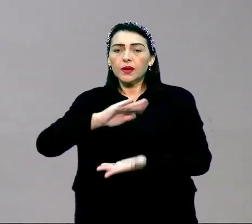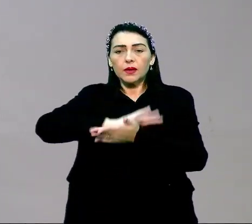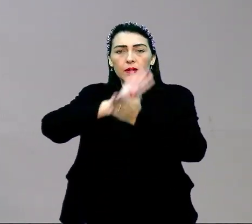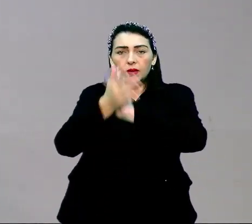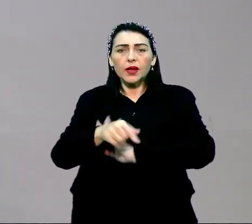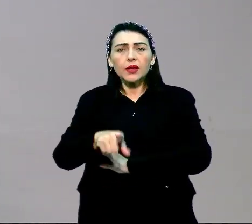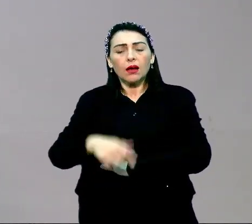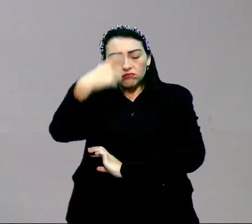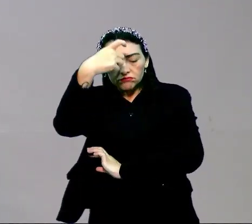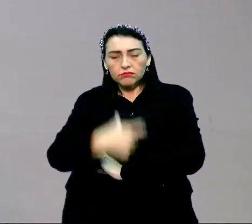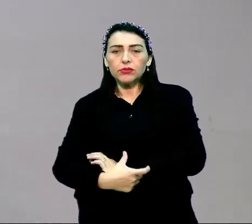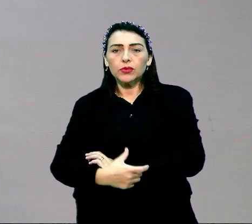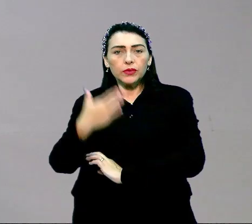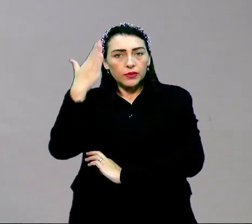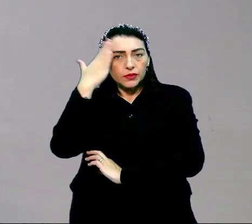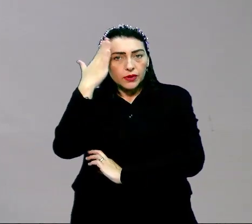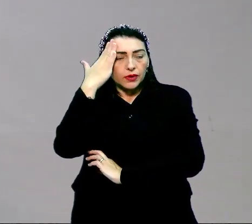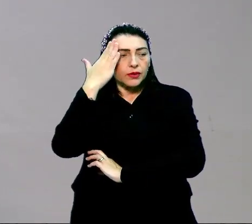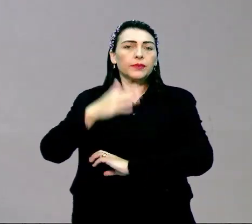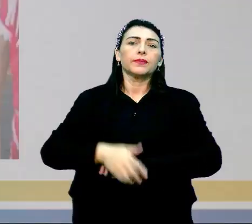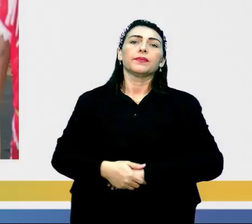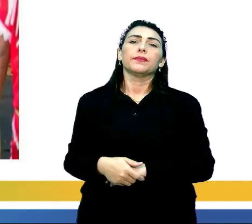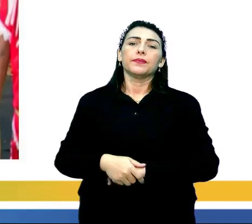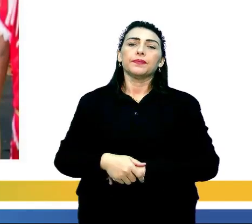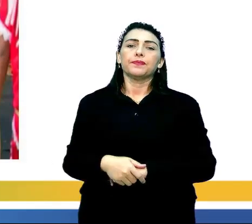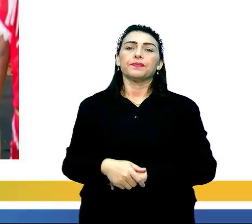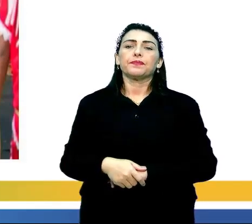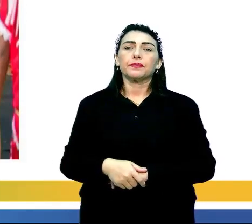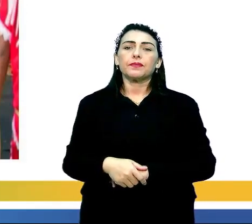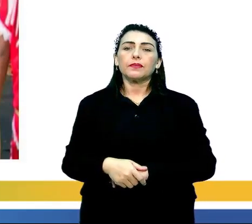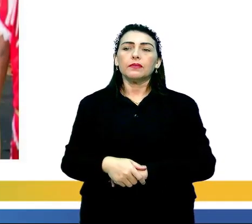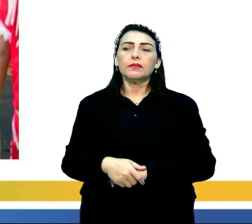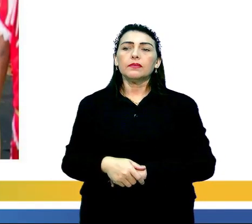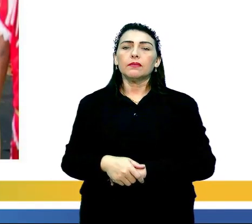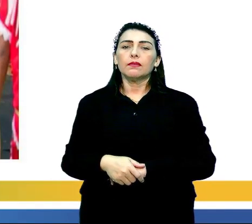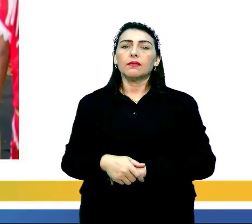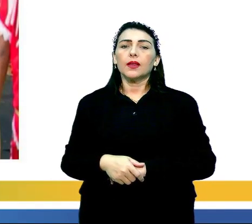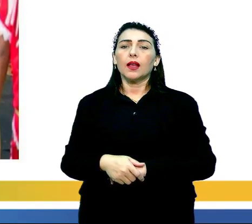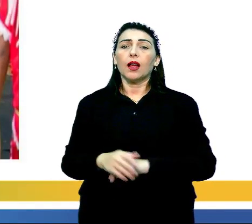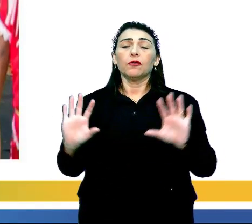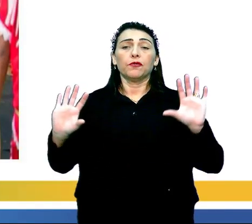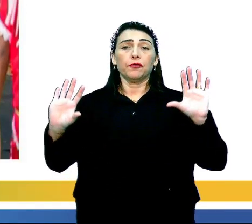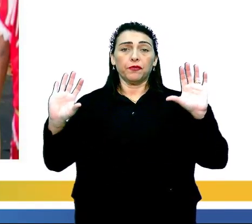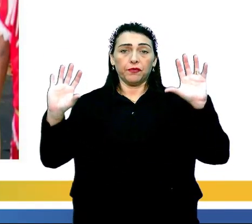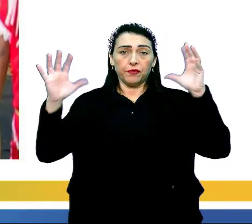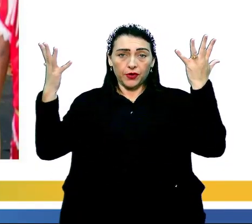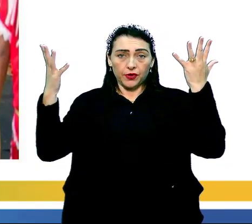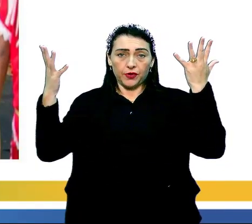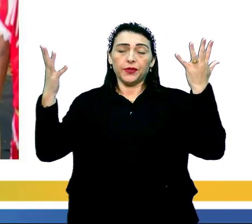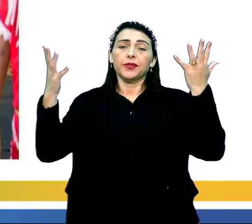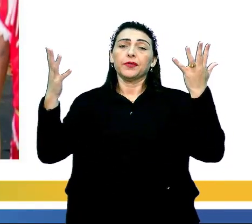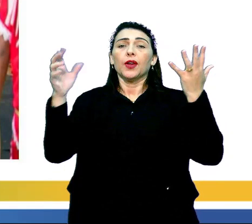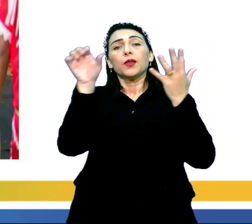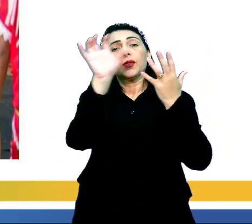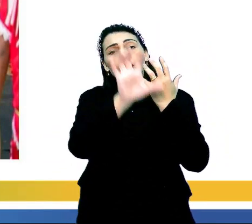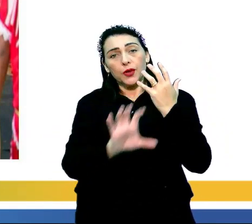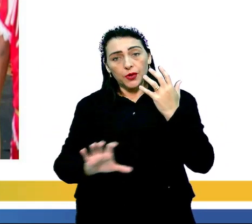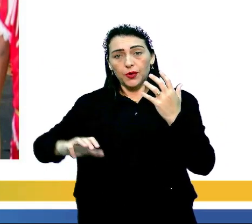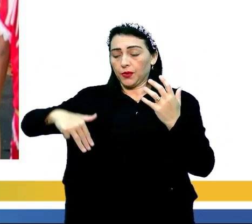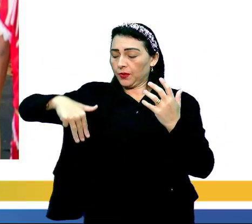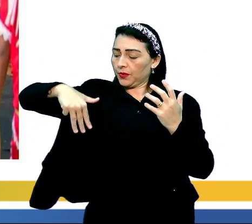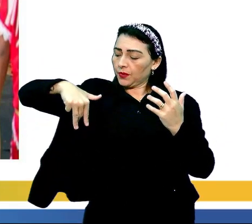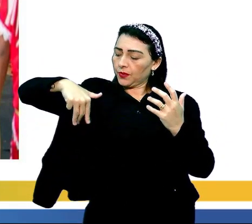sou. Tranquilo? Compreendido? Então, a gente avança mais um pouquinho. Algo aqui um pouco mais regional, né?